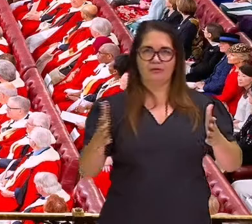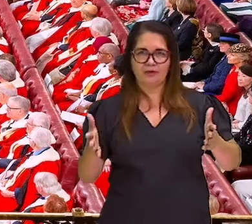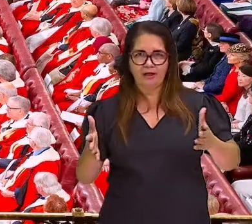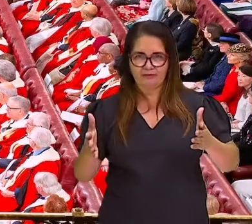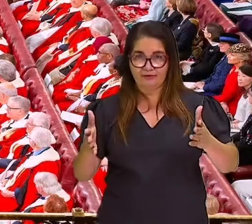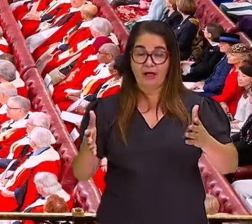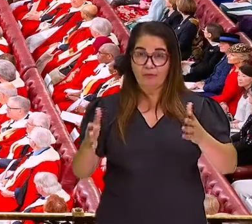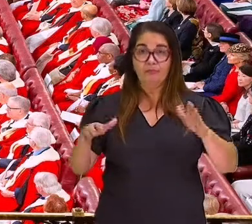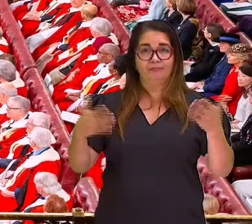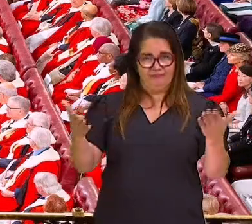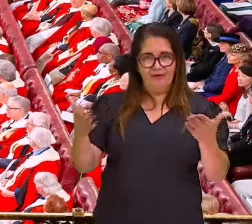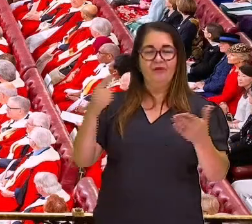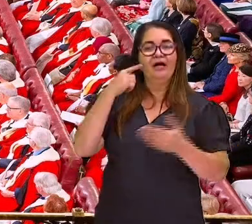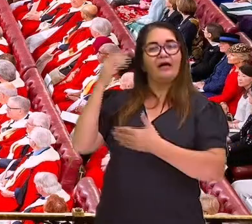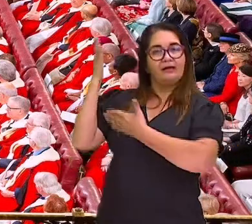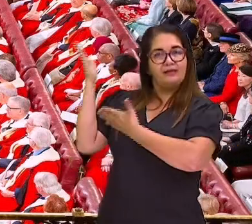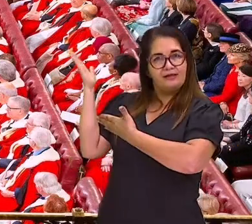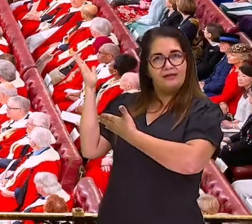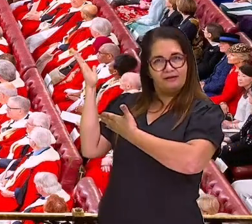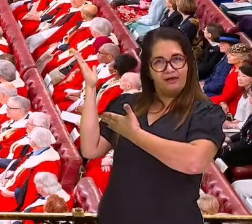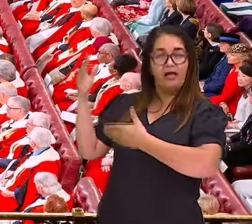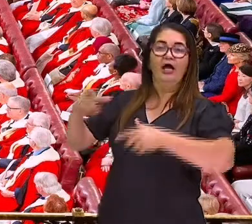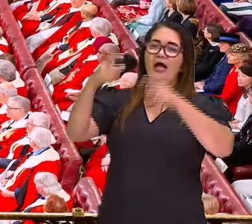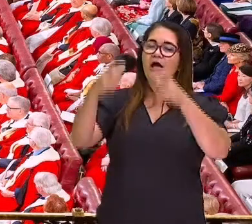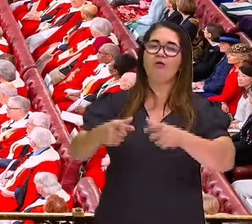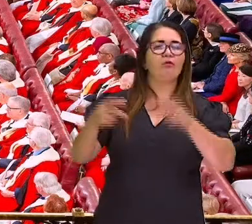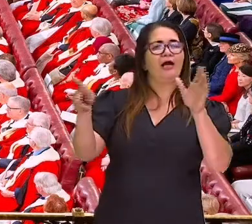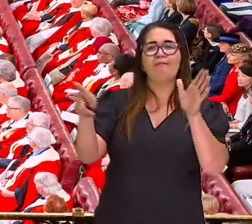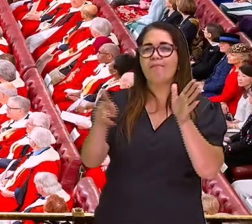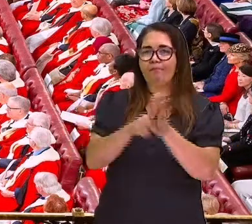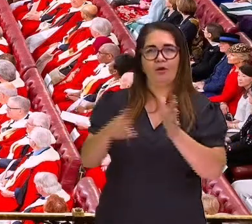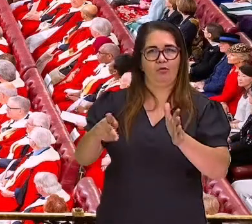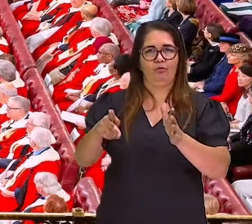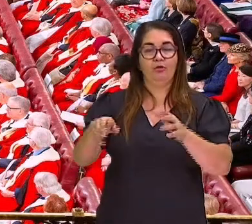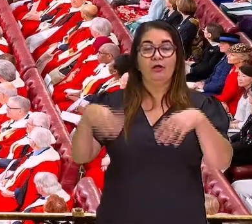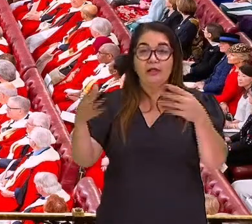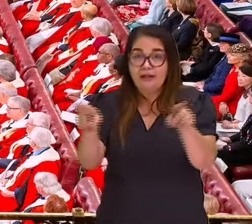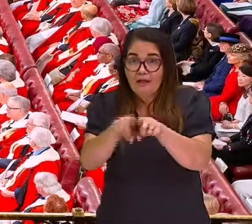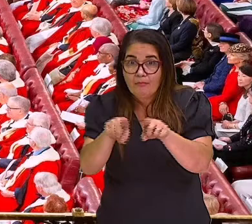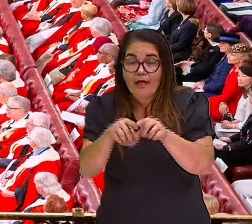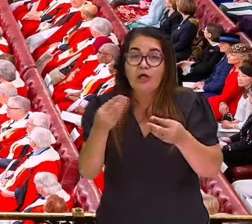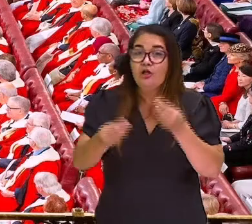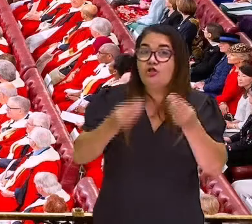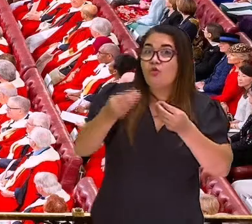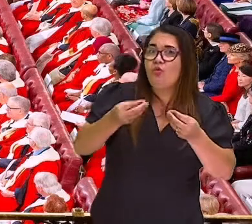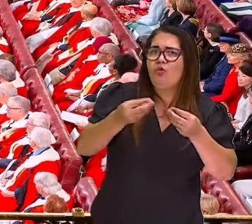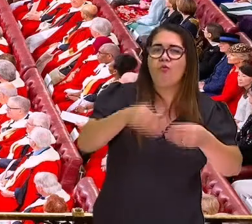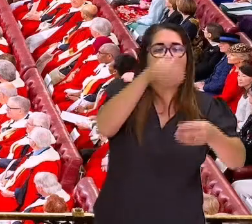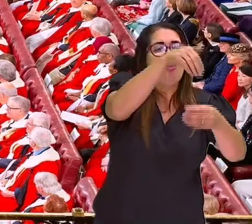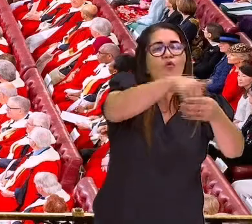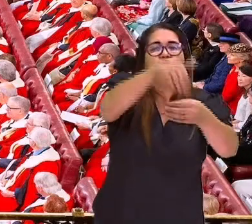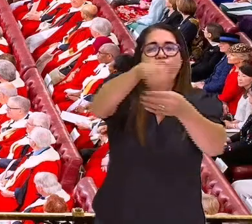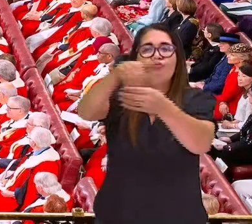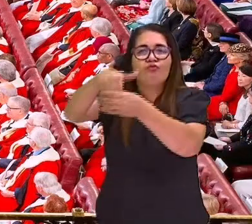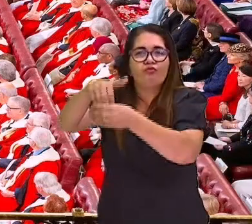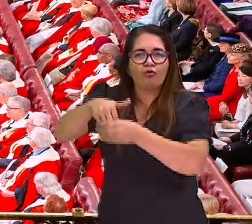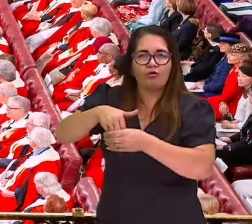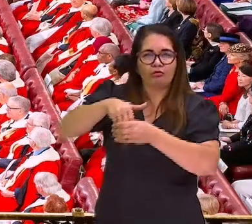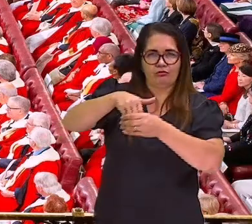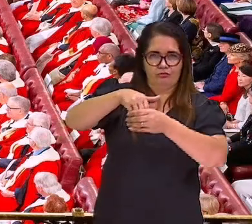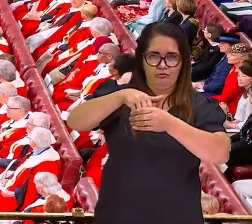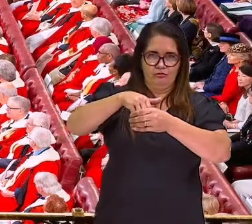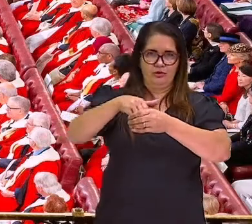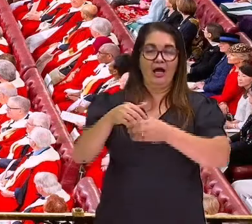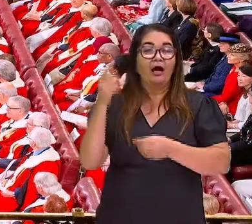Assembleia Legislativa, cujos membros eram escolhidos pelo voto, como ocorria na Câmara dos